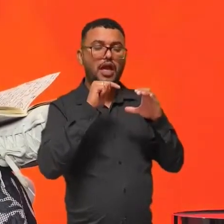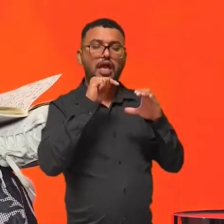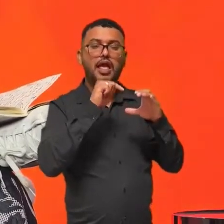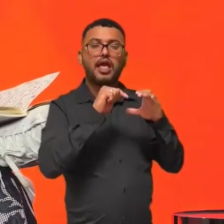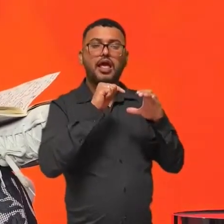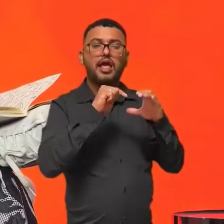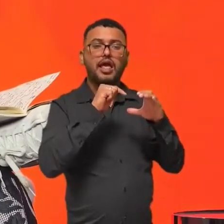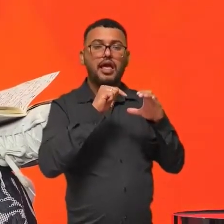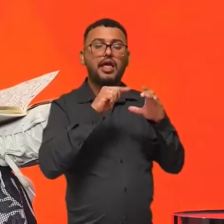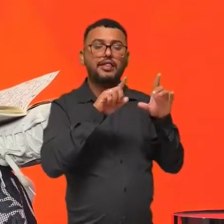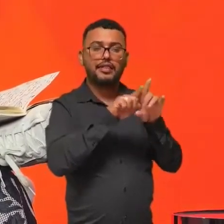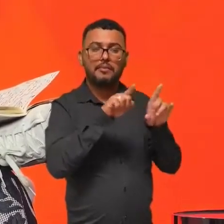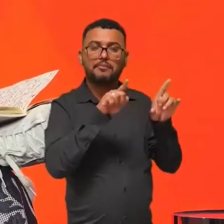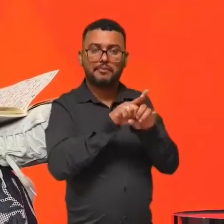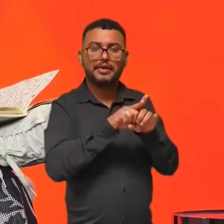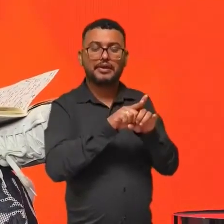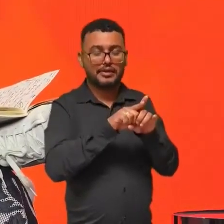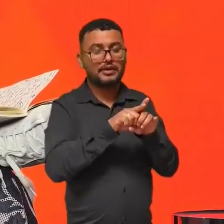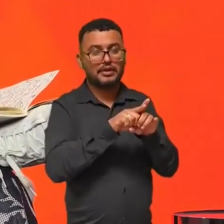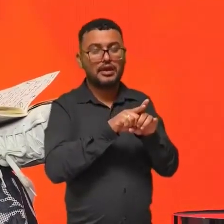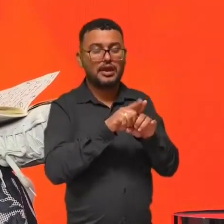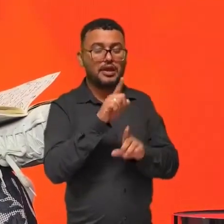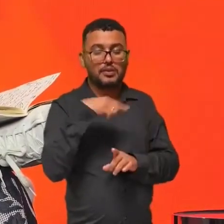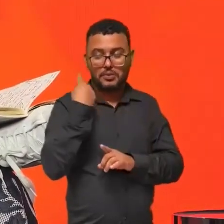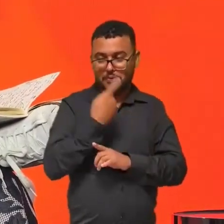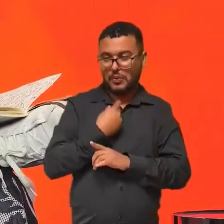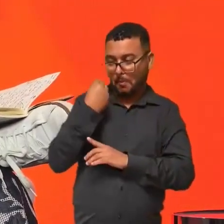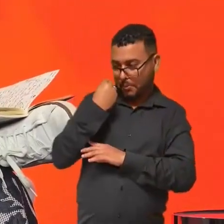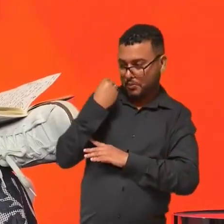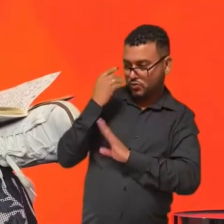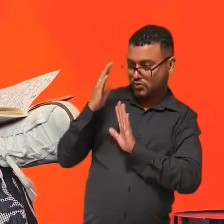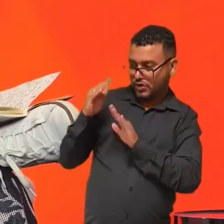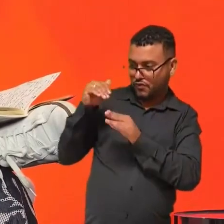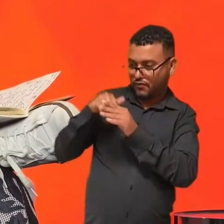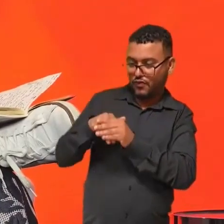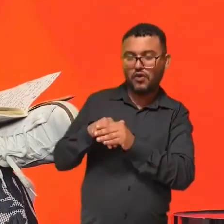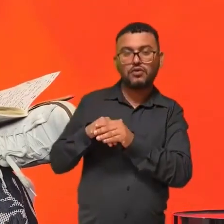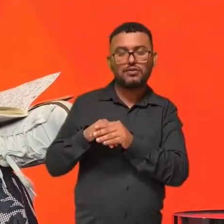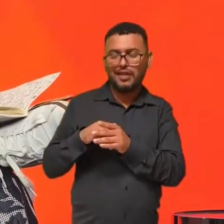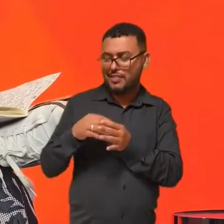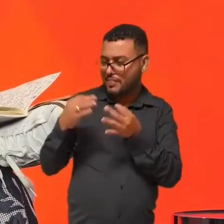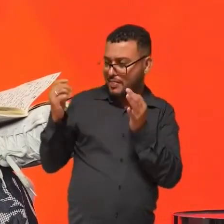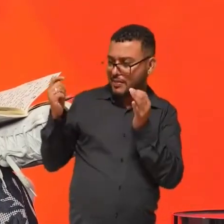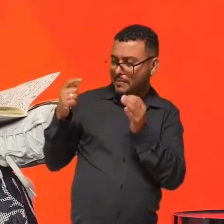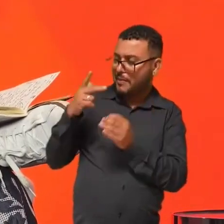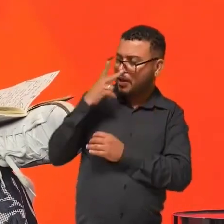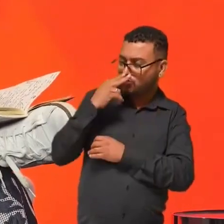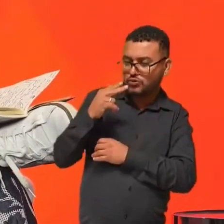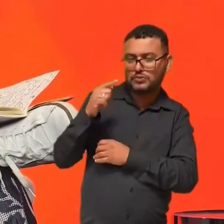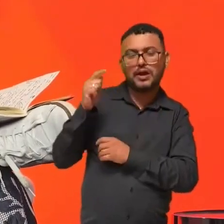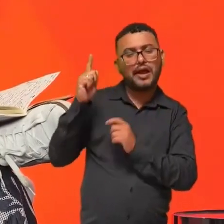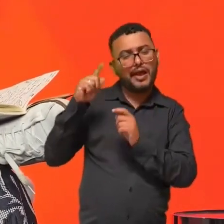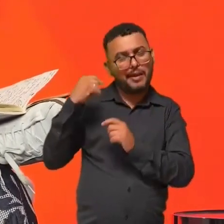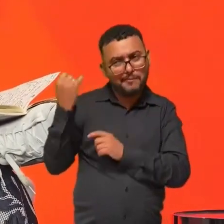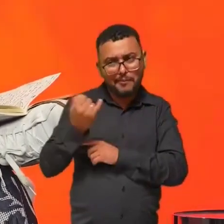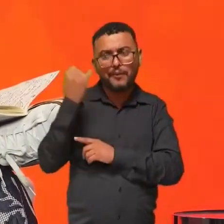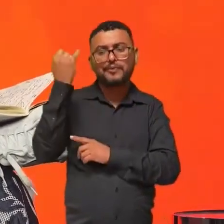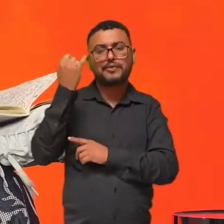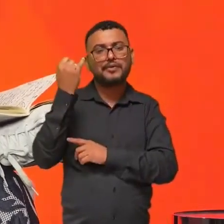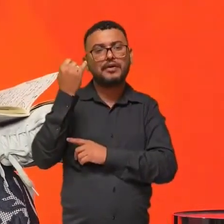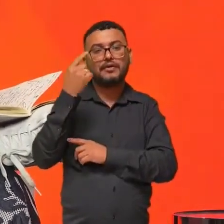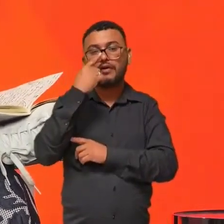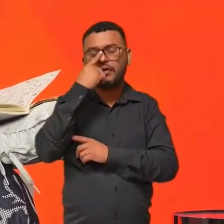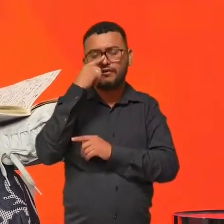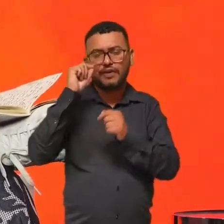dizer que foi algo que a gente experimentou nessa campanha eleitoral e que achou que foi algo importante de ter sido feito. A comunicação em si,